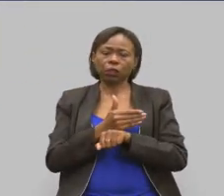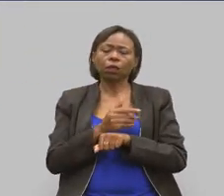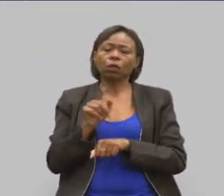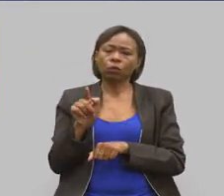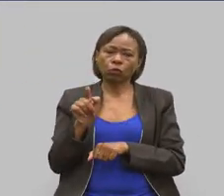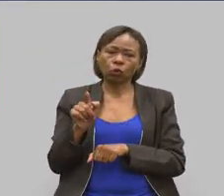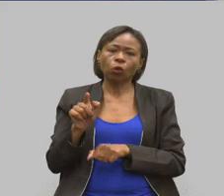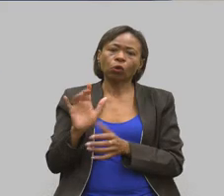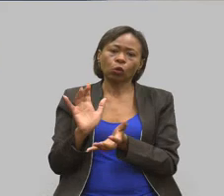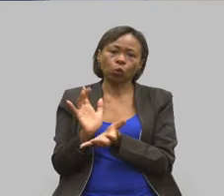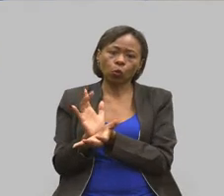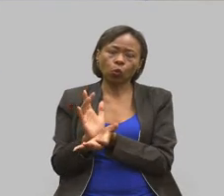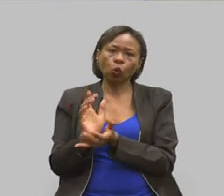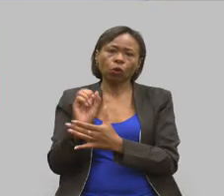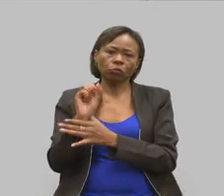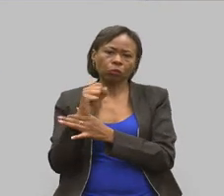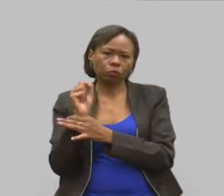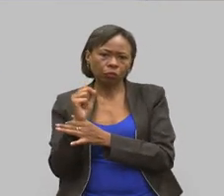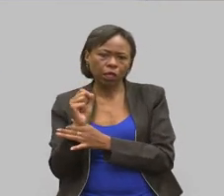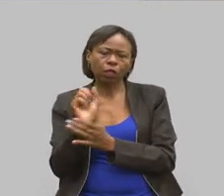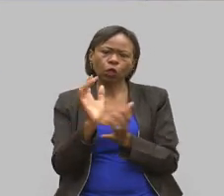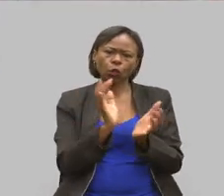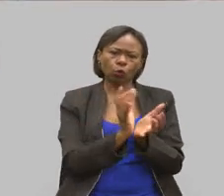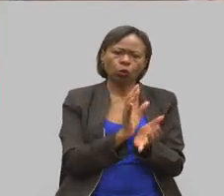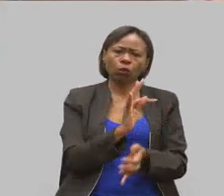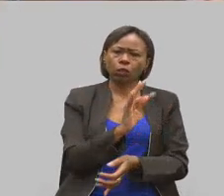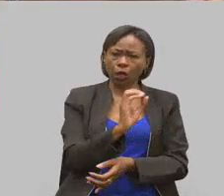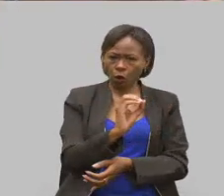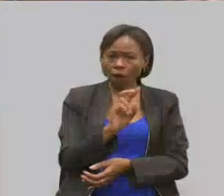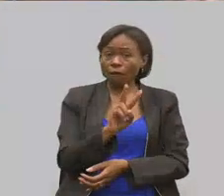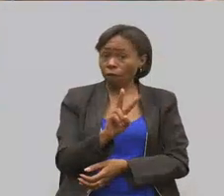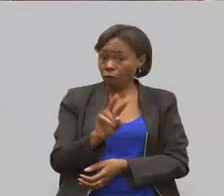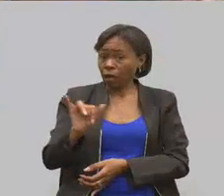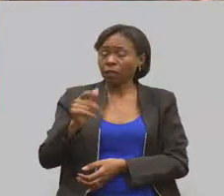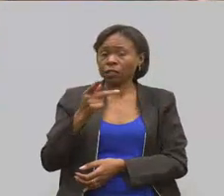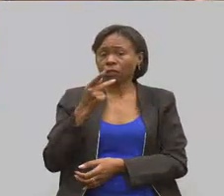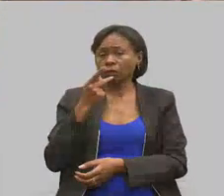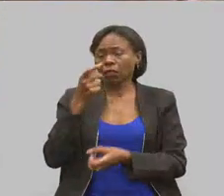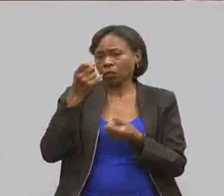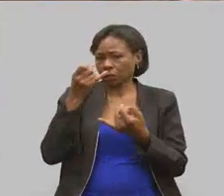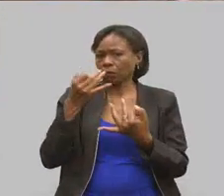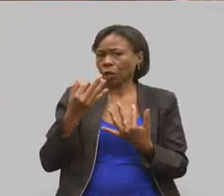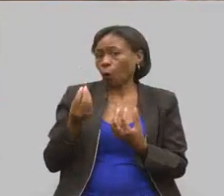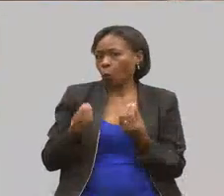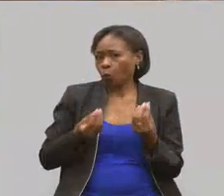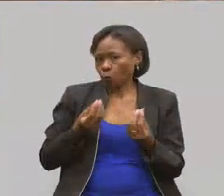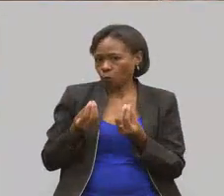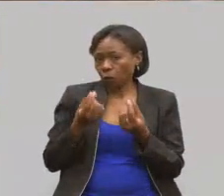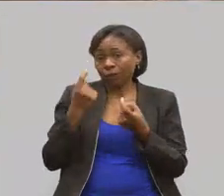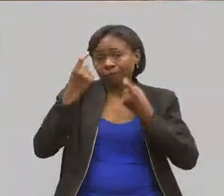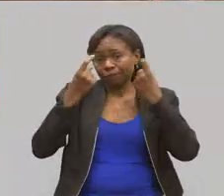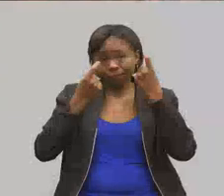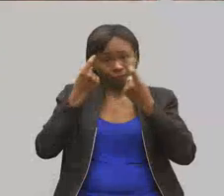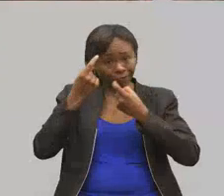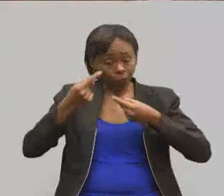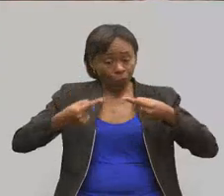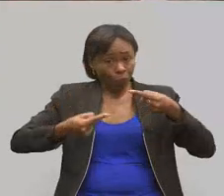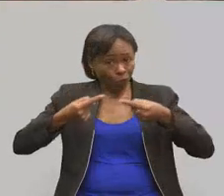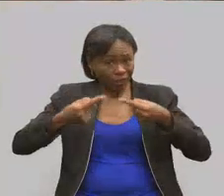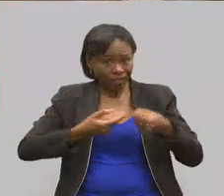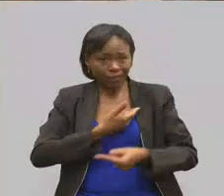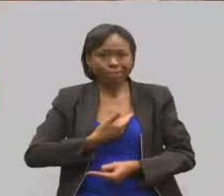terapeutas ocupaci da área que vão falar Tecnicamente sobre o fazer dessas profissões a nossa preocupação com as políticas públicas